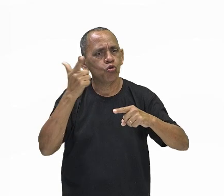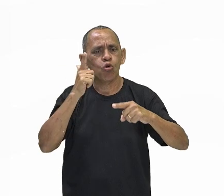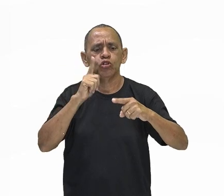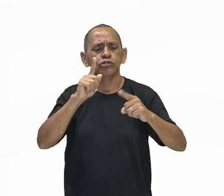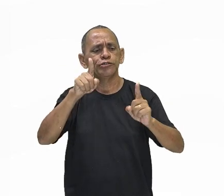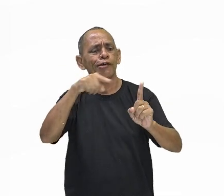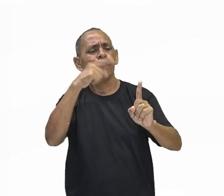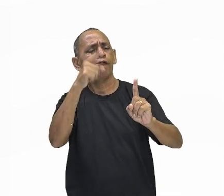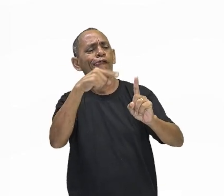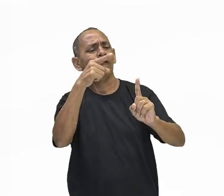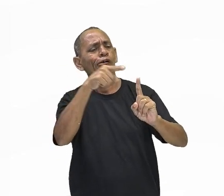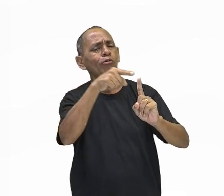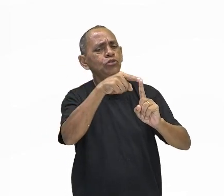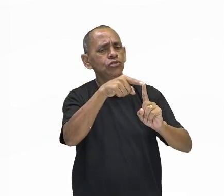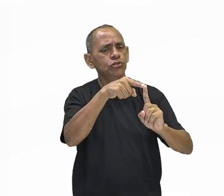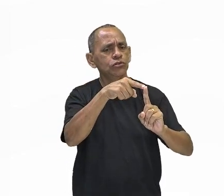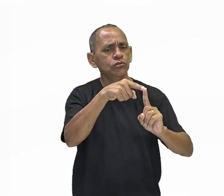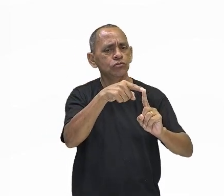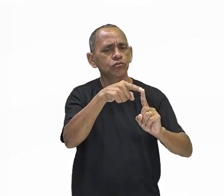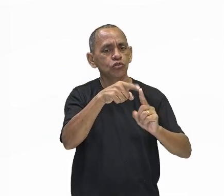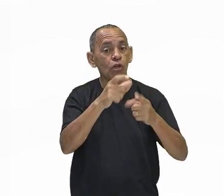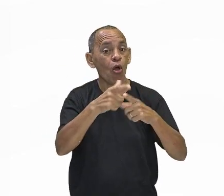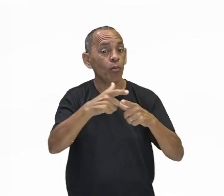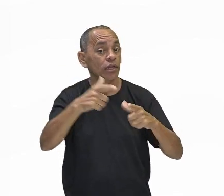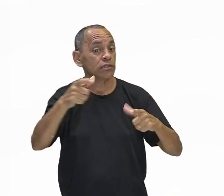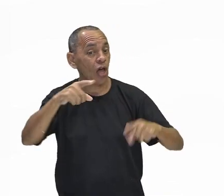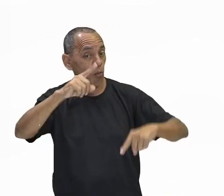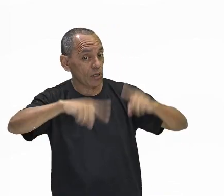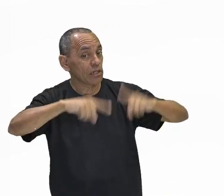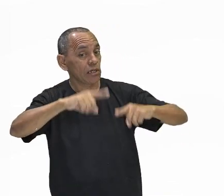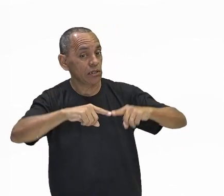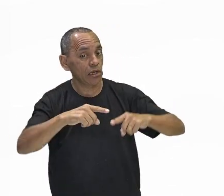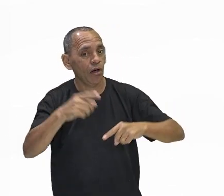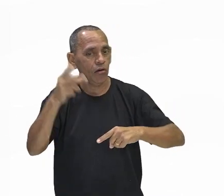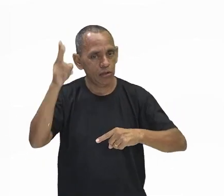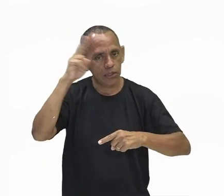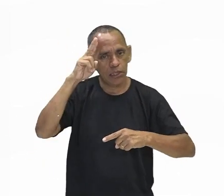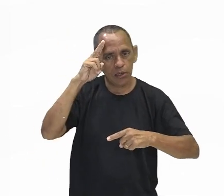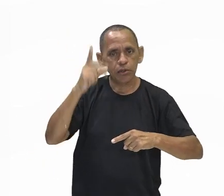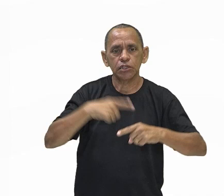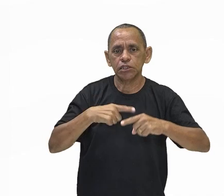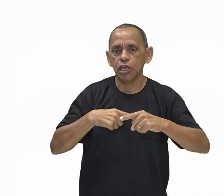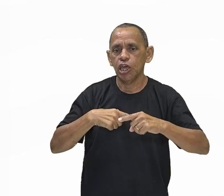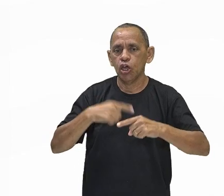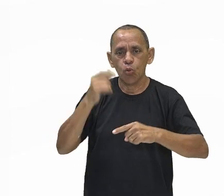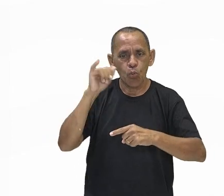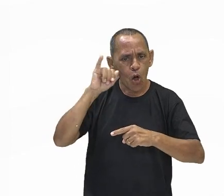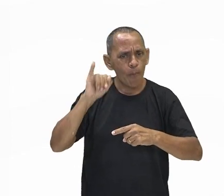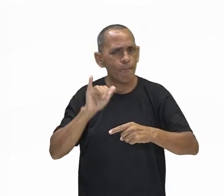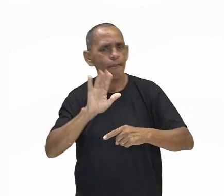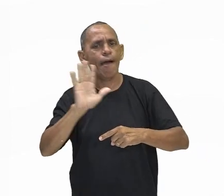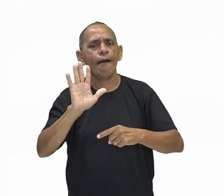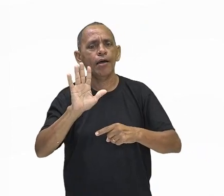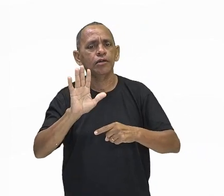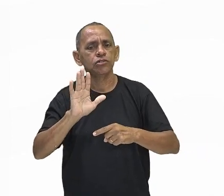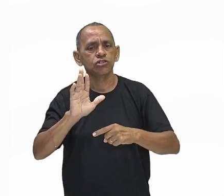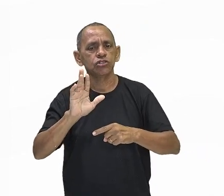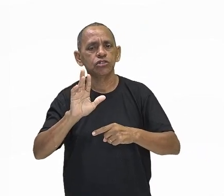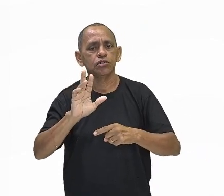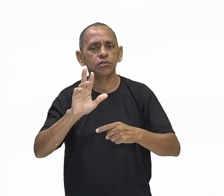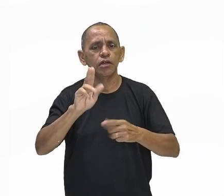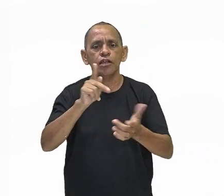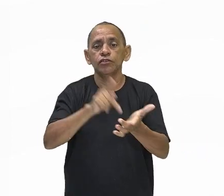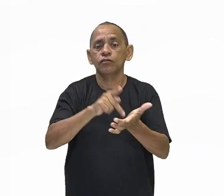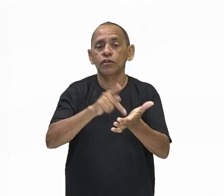aumentar os objetos, né? Por quê? Porque nós temos uma imagem real, invertida e menor que o objeto. Veja, pode